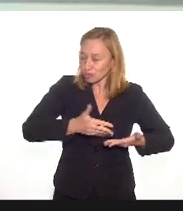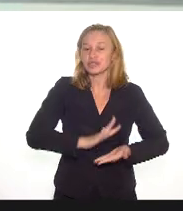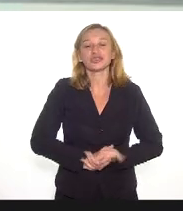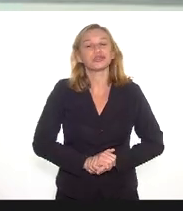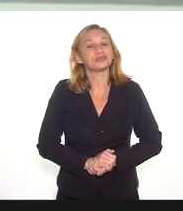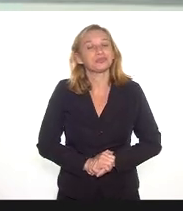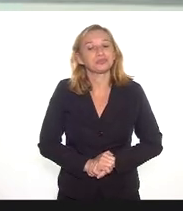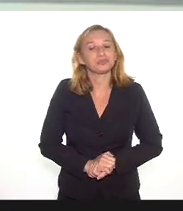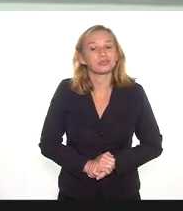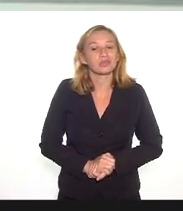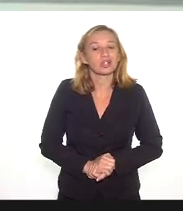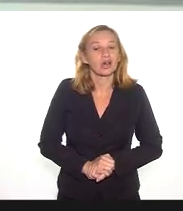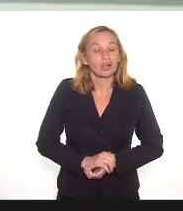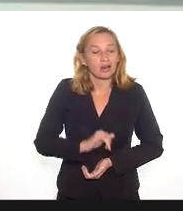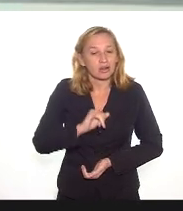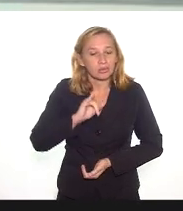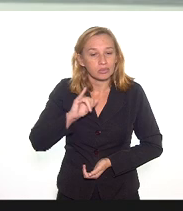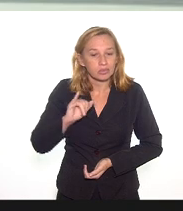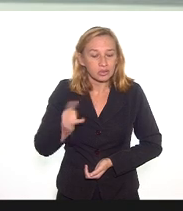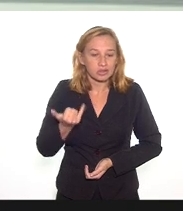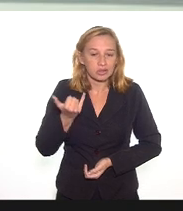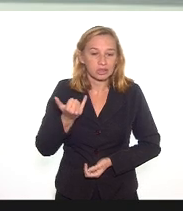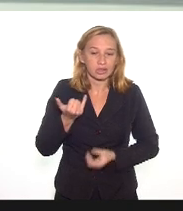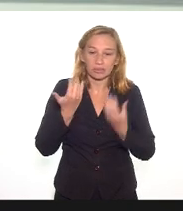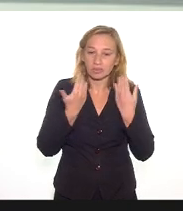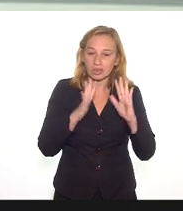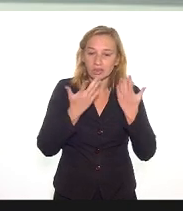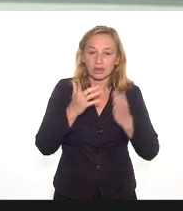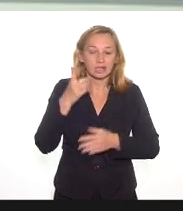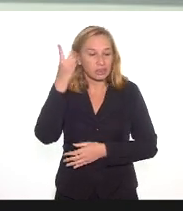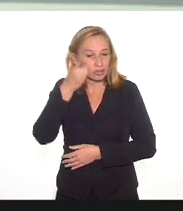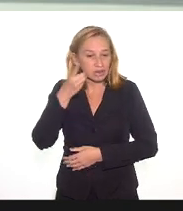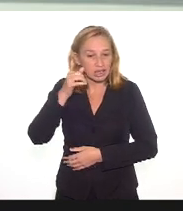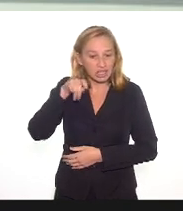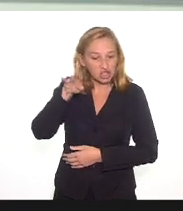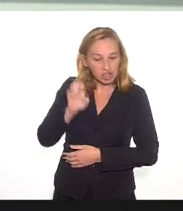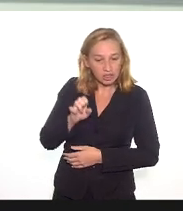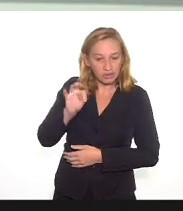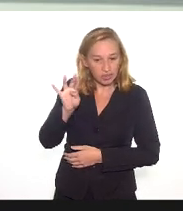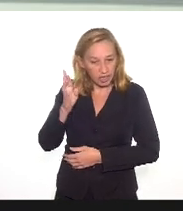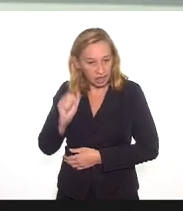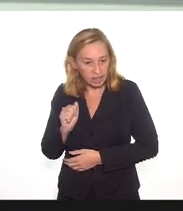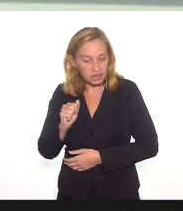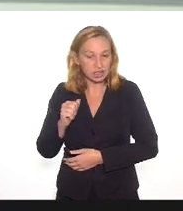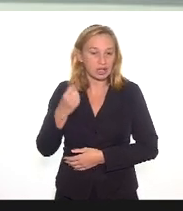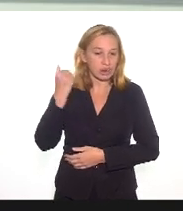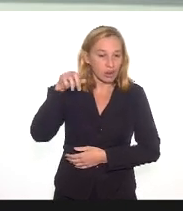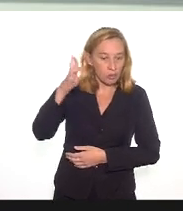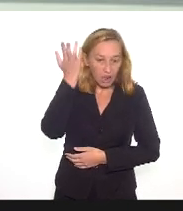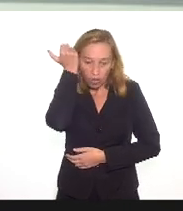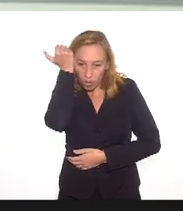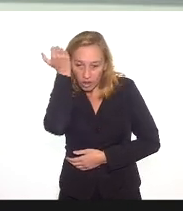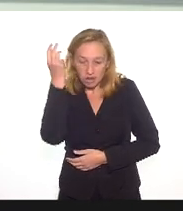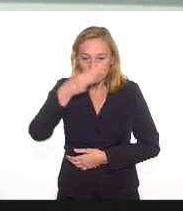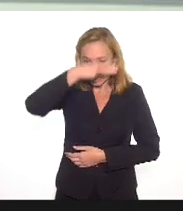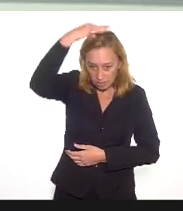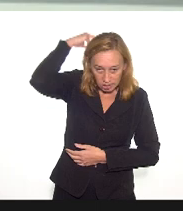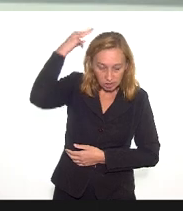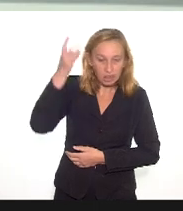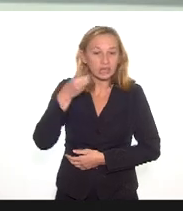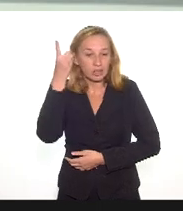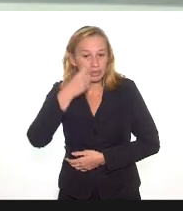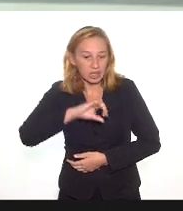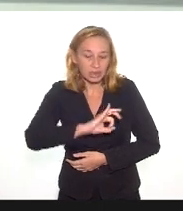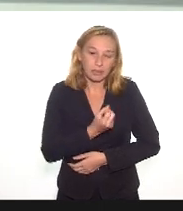E quero aproveitar e cumprimentar o deputado Alexandre Freitas, ele é o Marco Coelho, deputado Márcio Pacheco, deputada